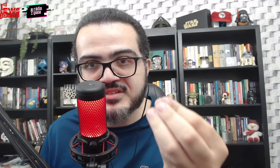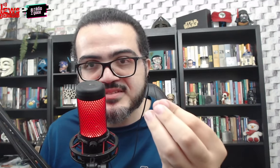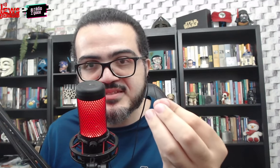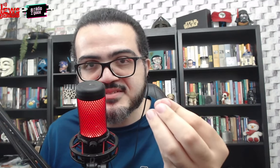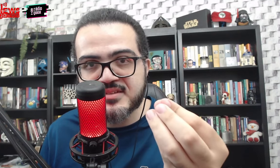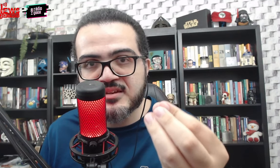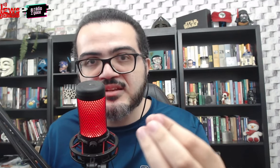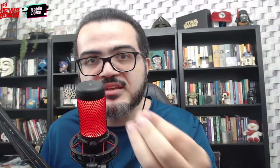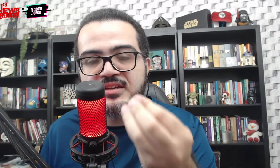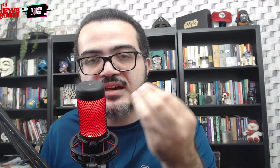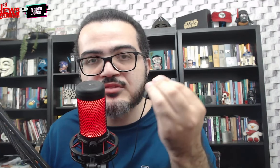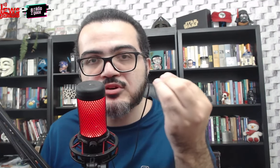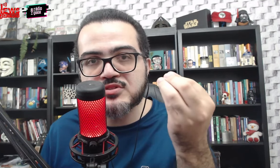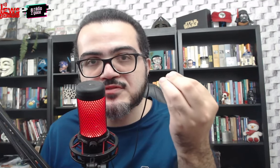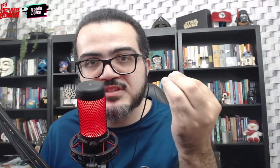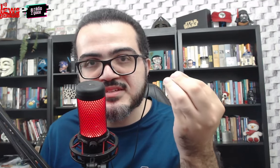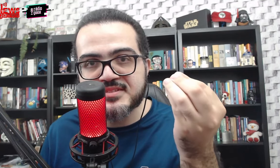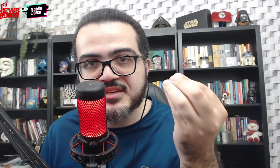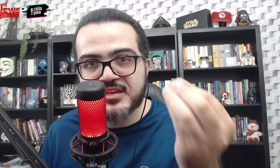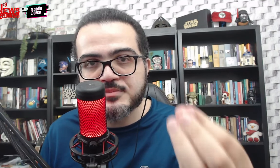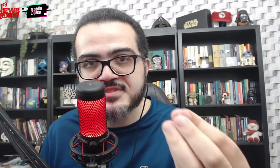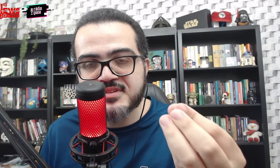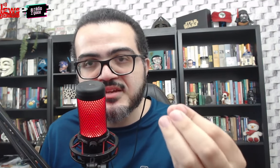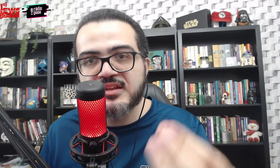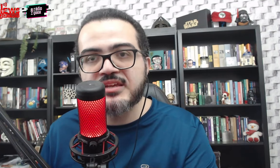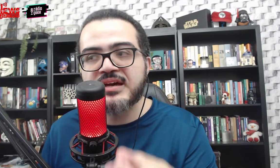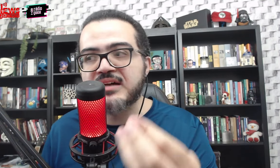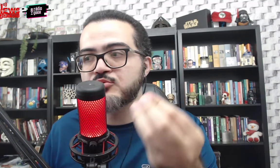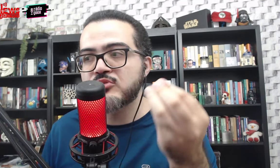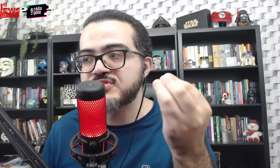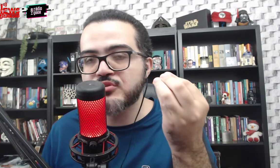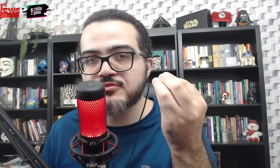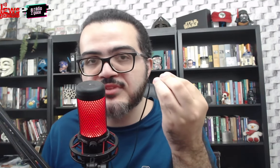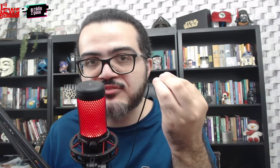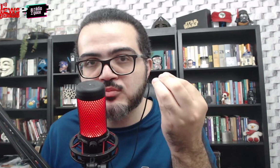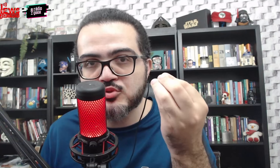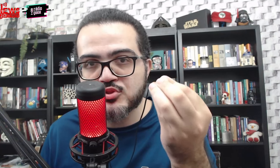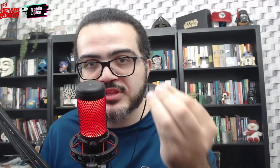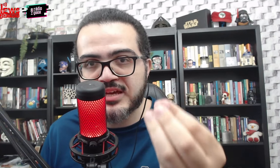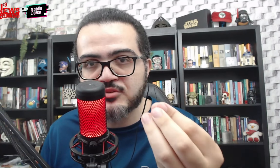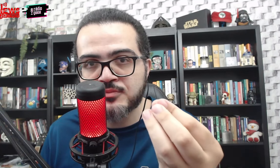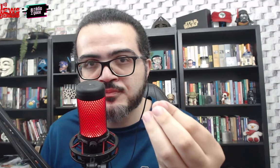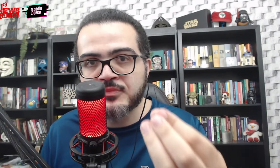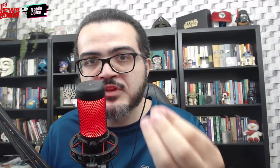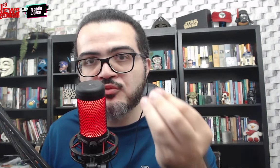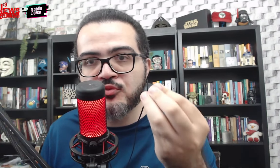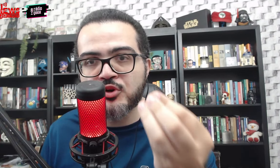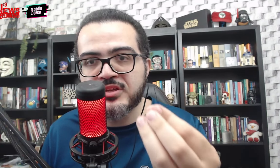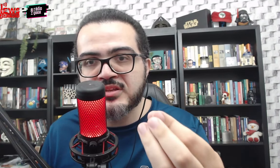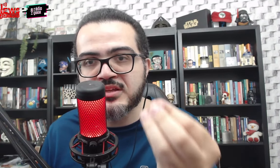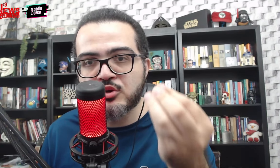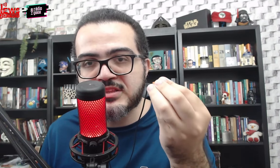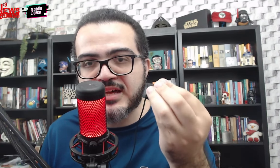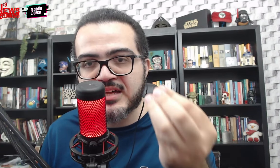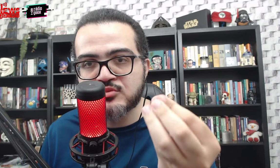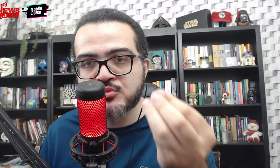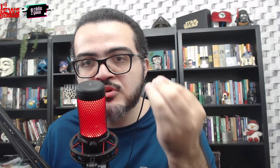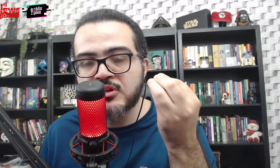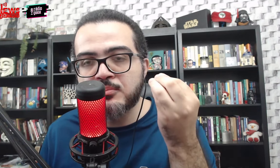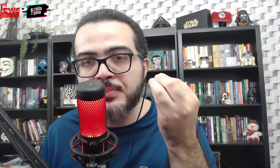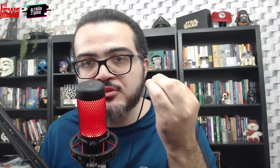das apostas ligado aos Fantasy games ligado ao Senhor Flávio bolsonaro foi